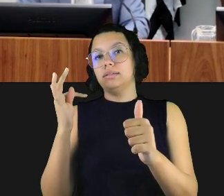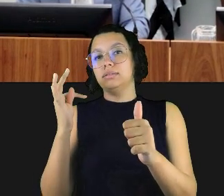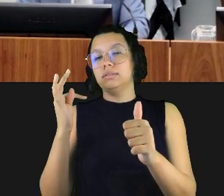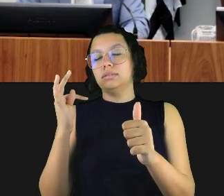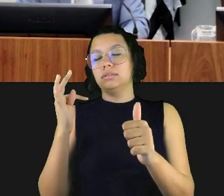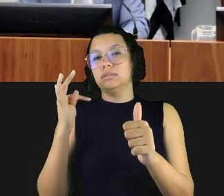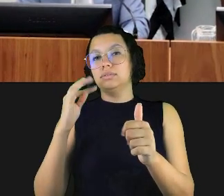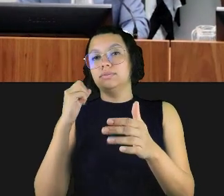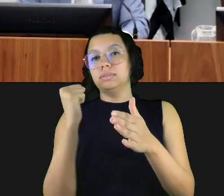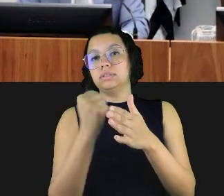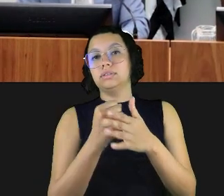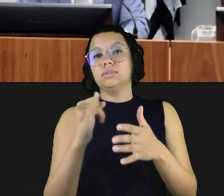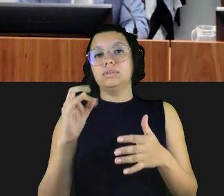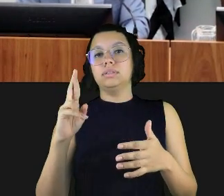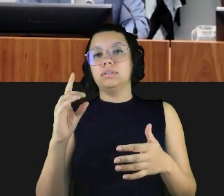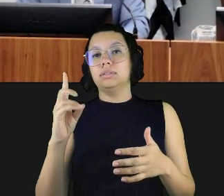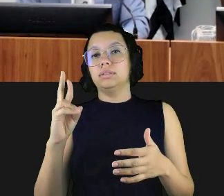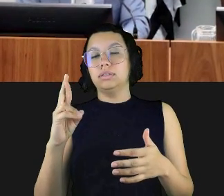consiste em saber